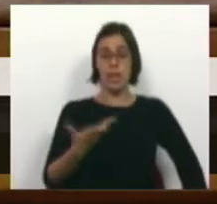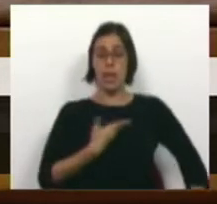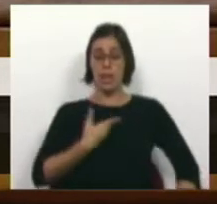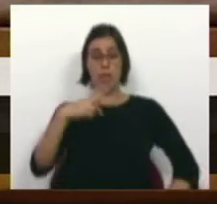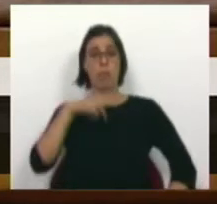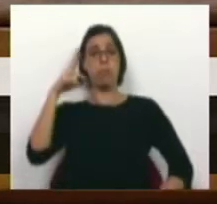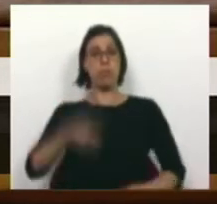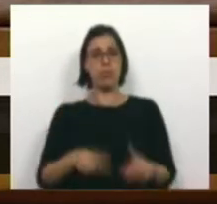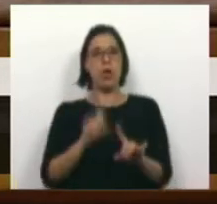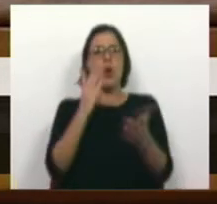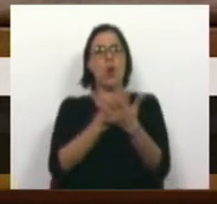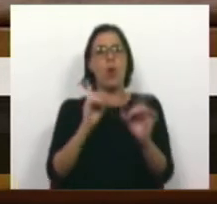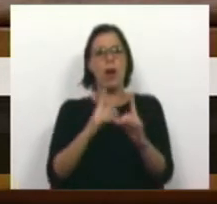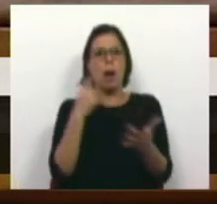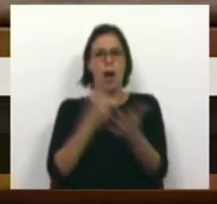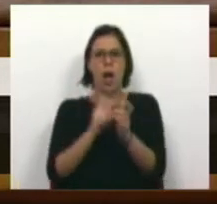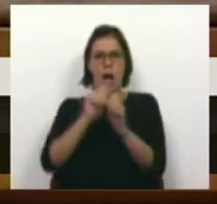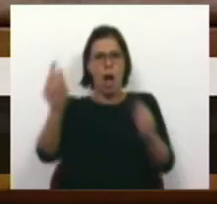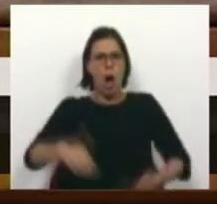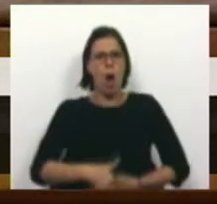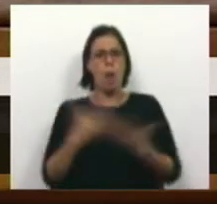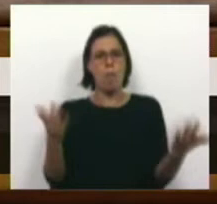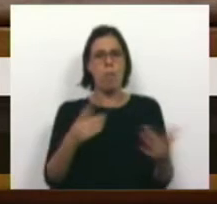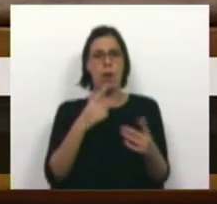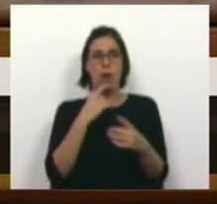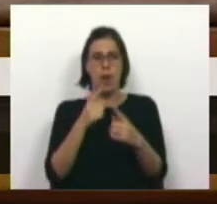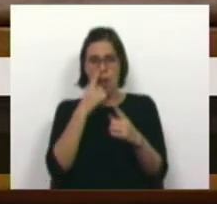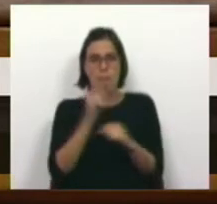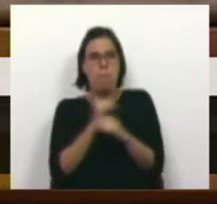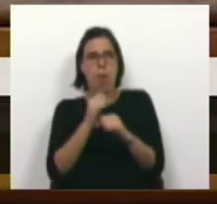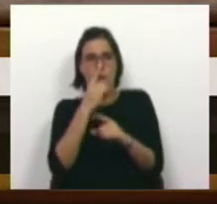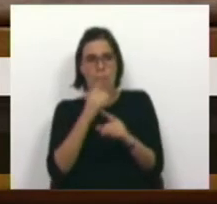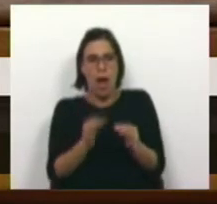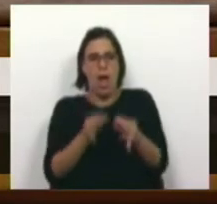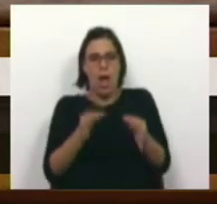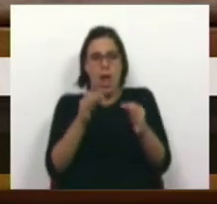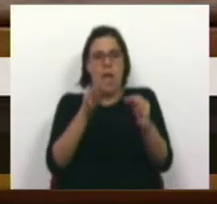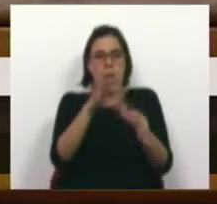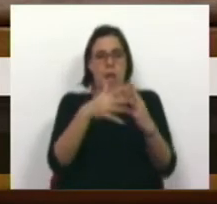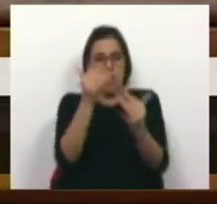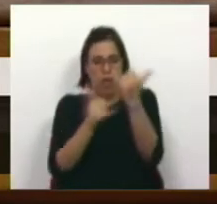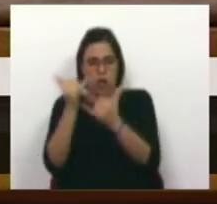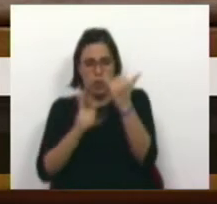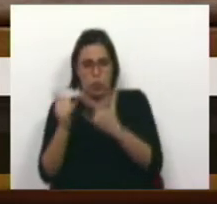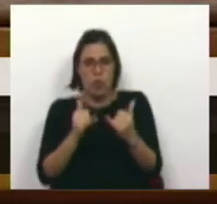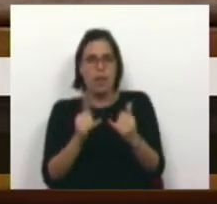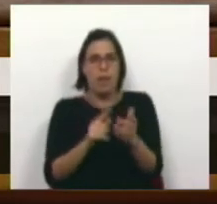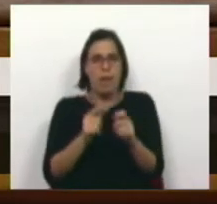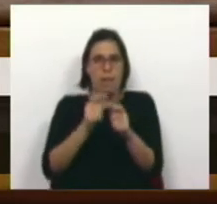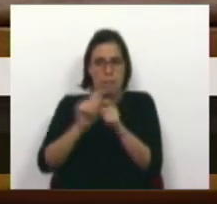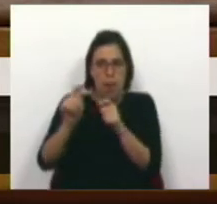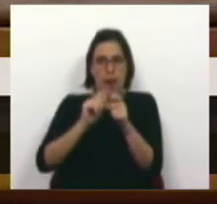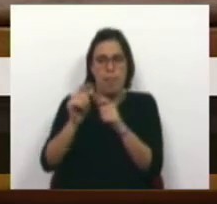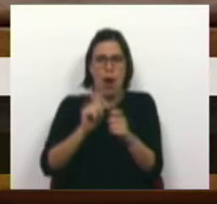portuguesa é não apenas impagável, mas é uma bomba-relógio. E por isso adiar a escolha da reestruturação para ir pagando uma